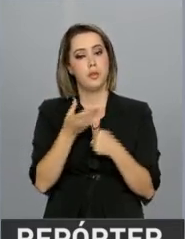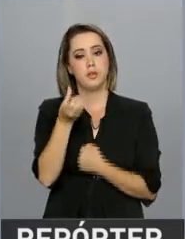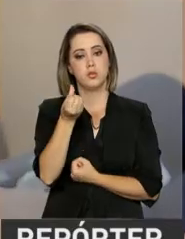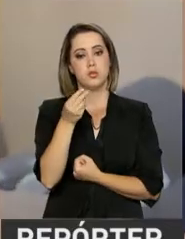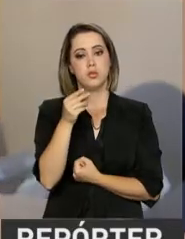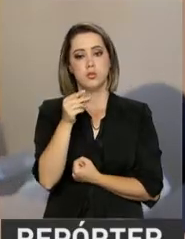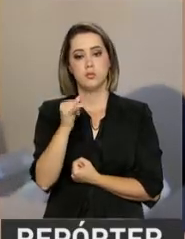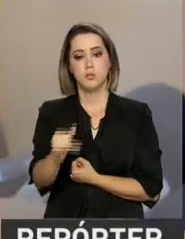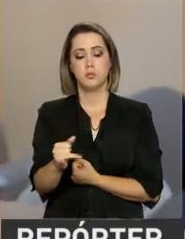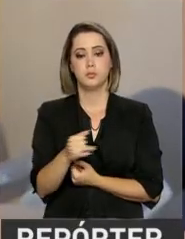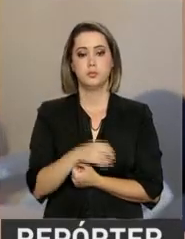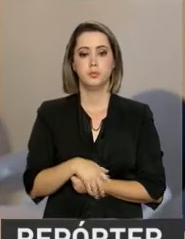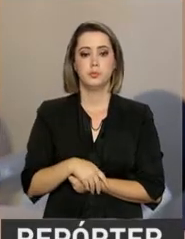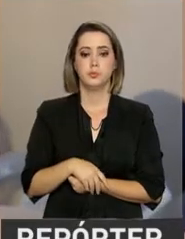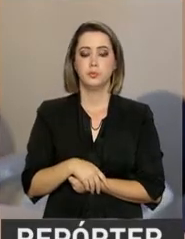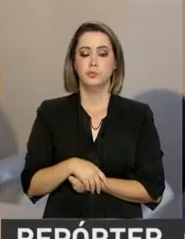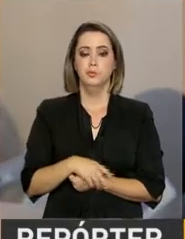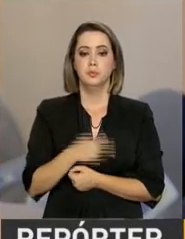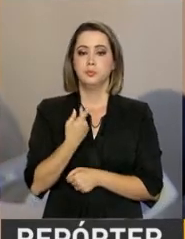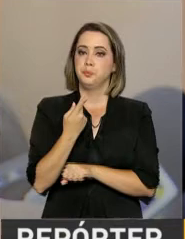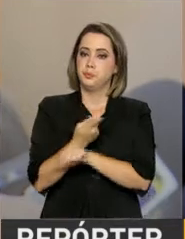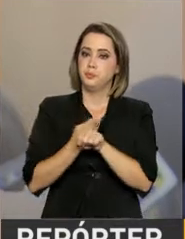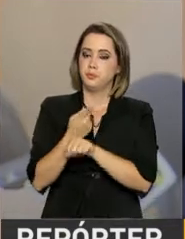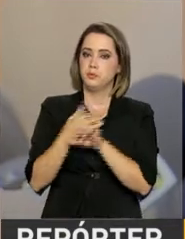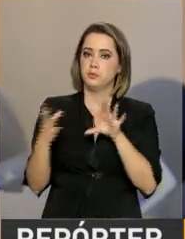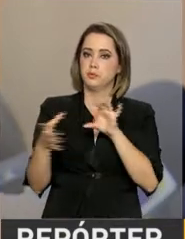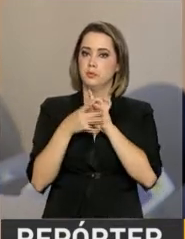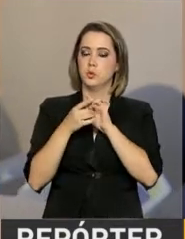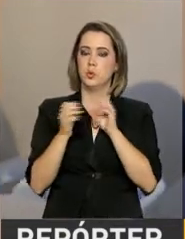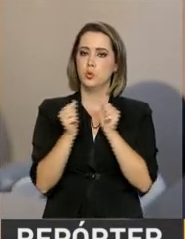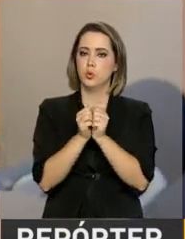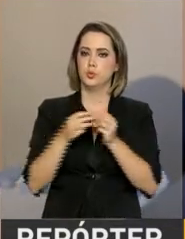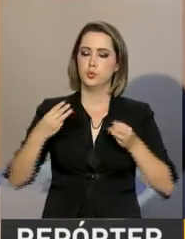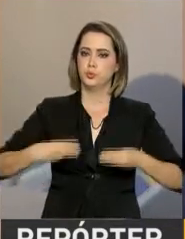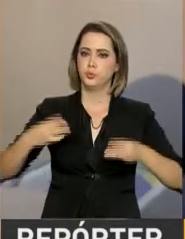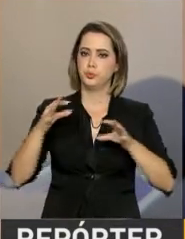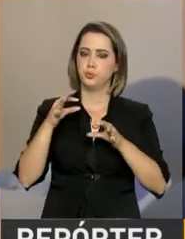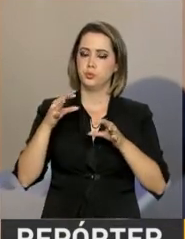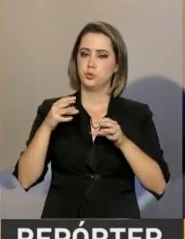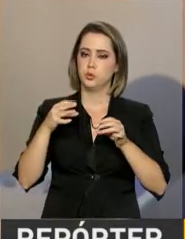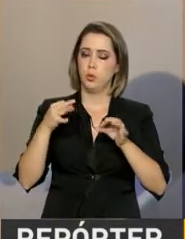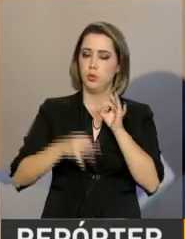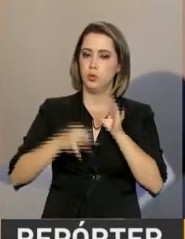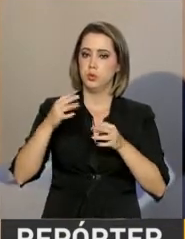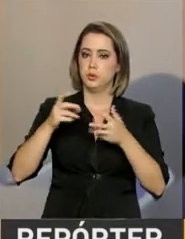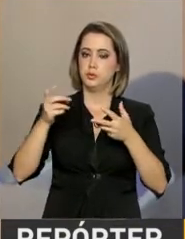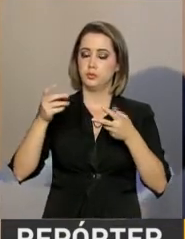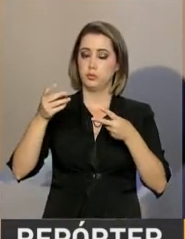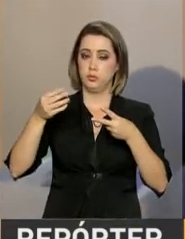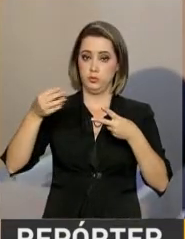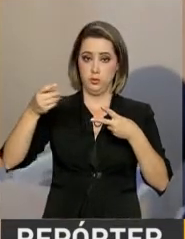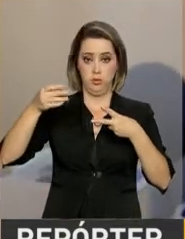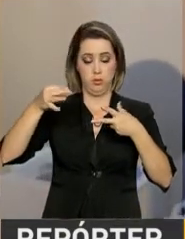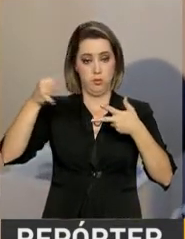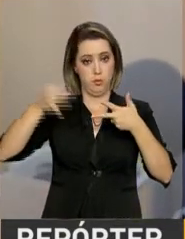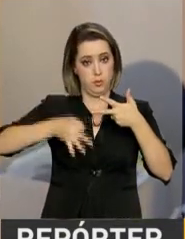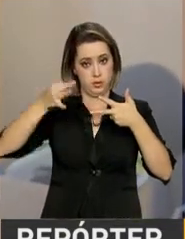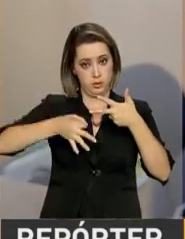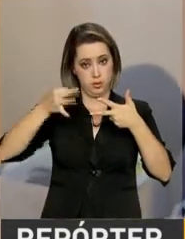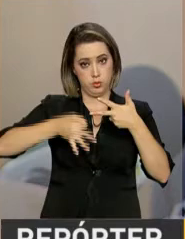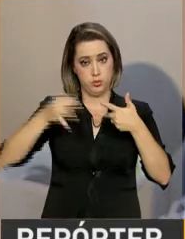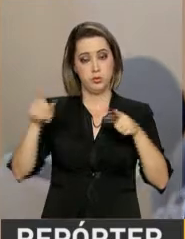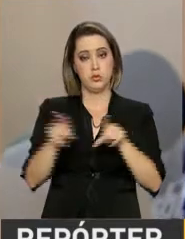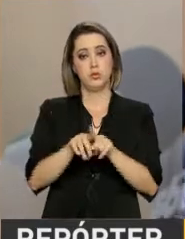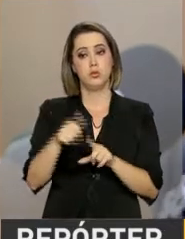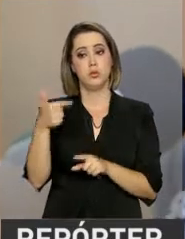dias nós estamos buscando parcerias por exemplo com o poder judiciário nós já temos hoje 12 tribunais de justiça com acordo